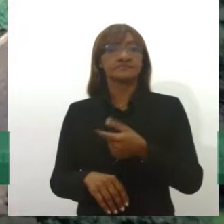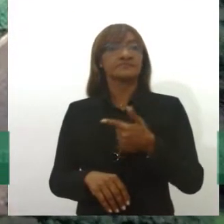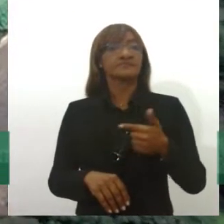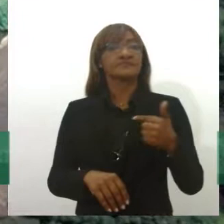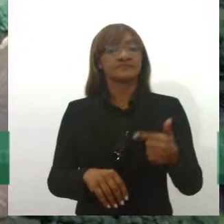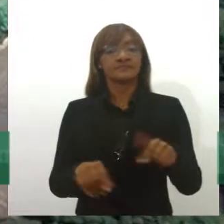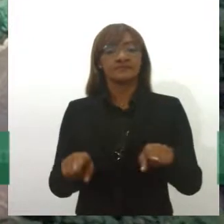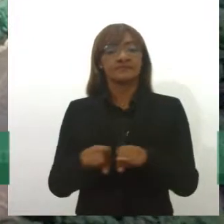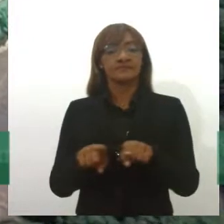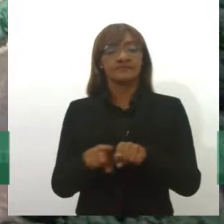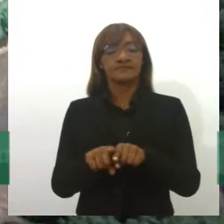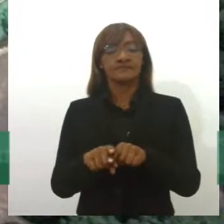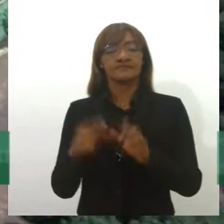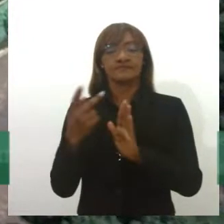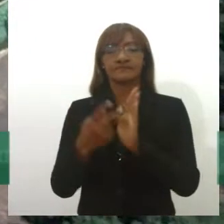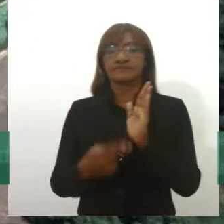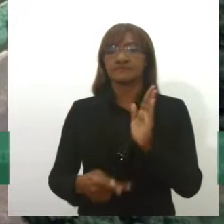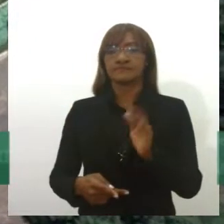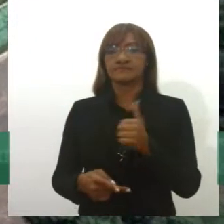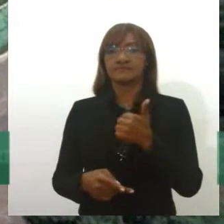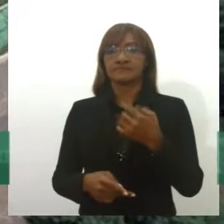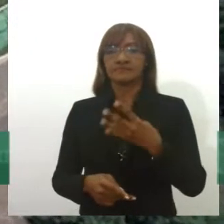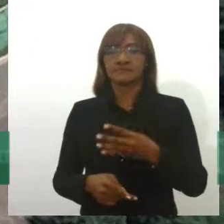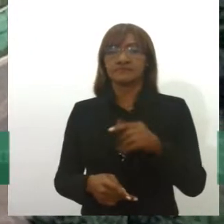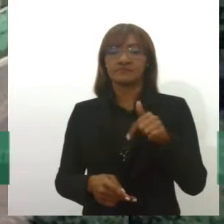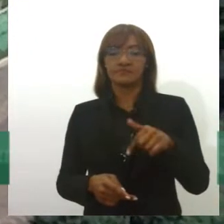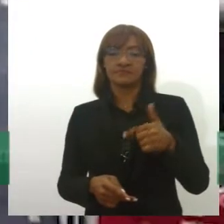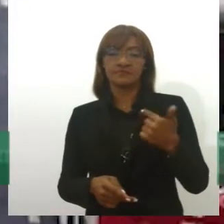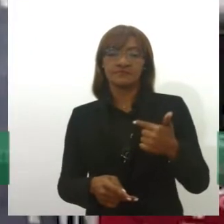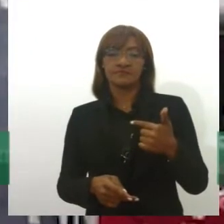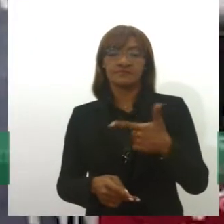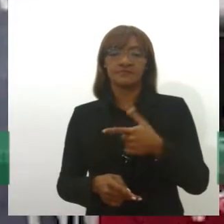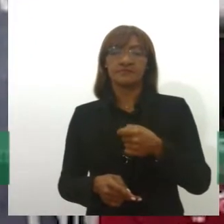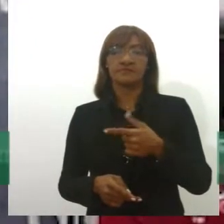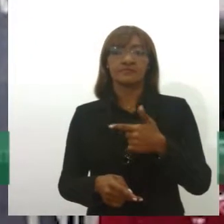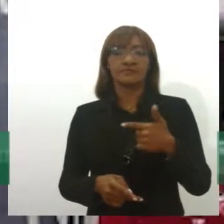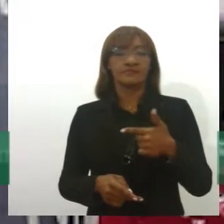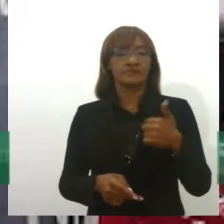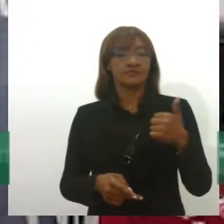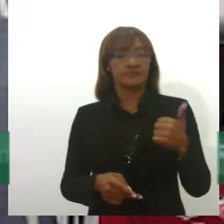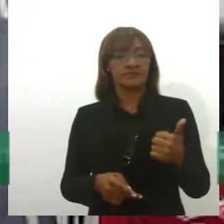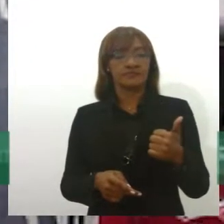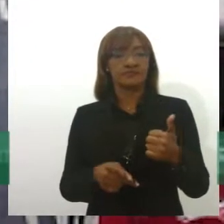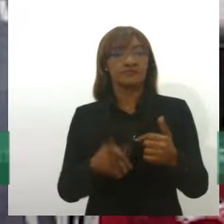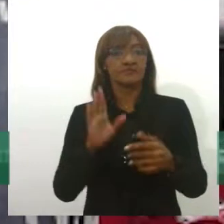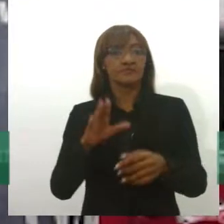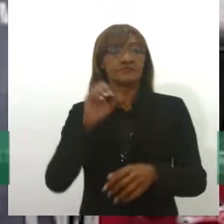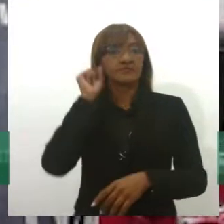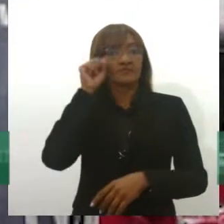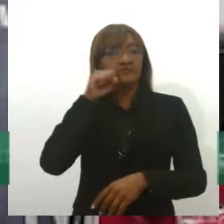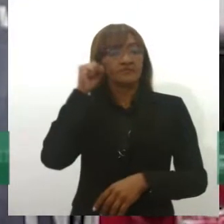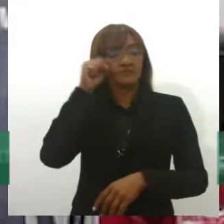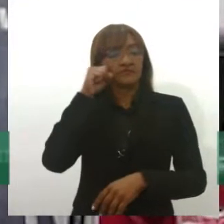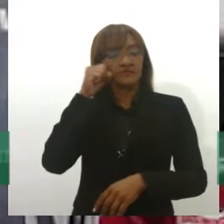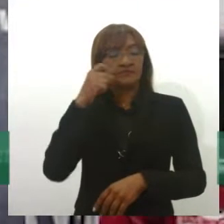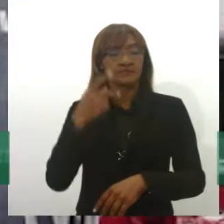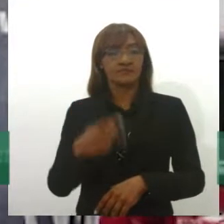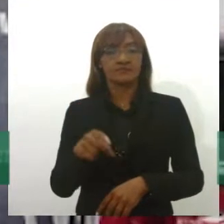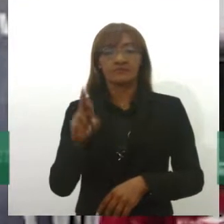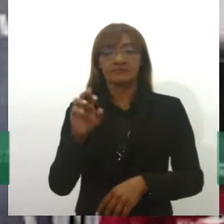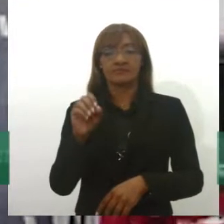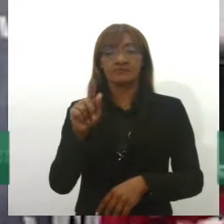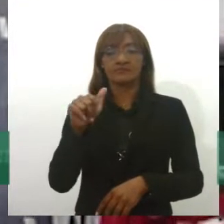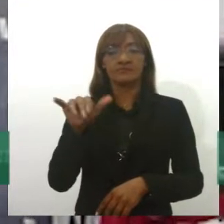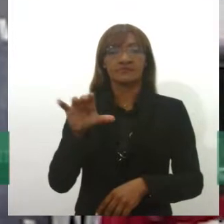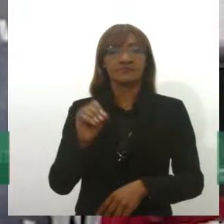e também no PL 1472 de 2021, de autoria do senador por Sergipe Rogério Carvalho,